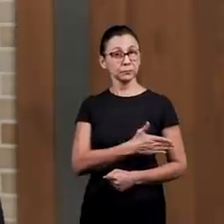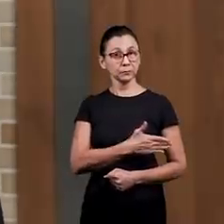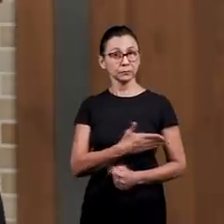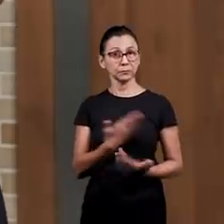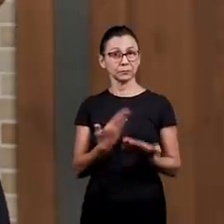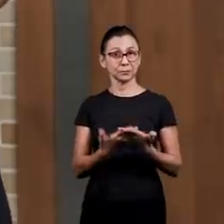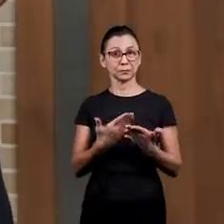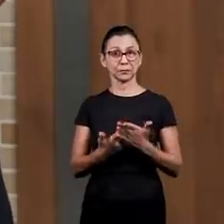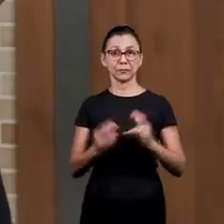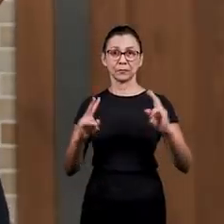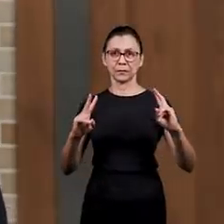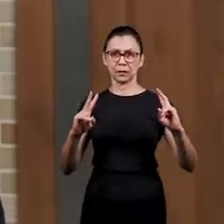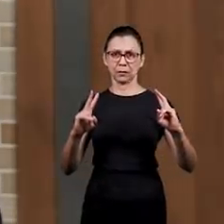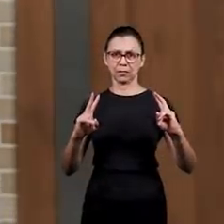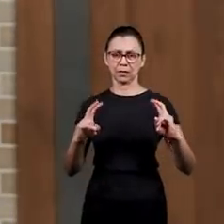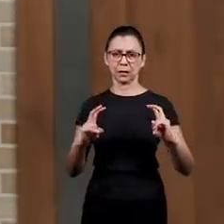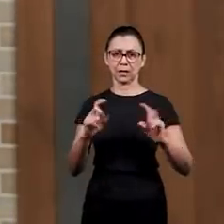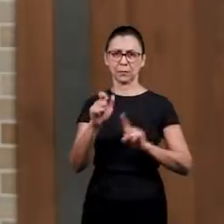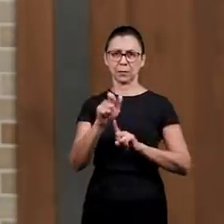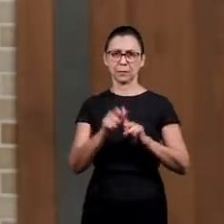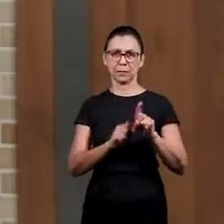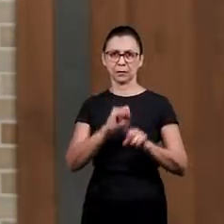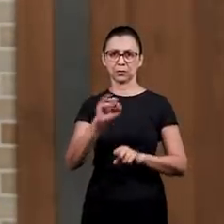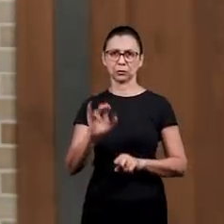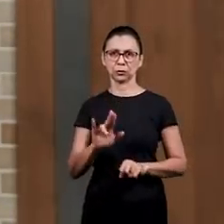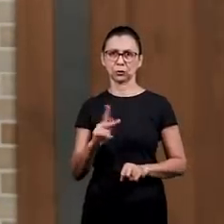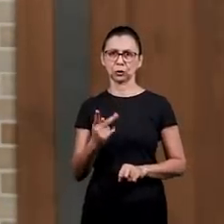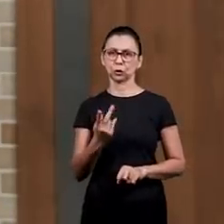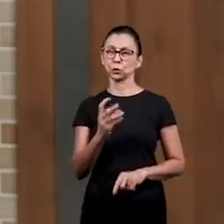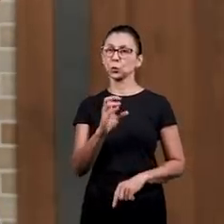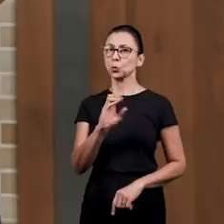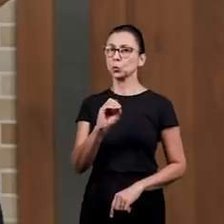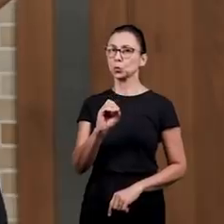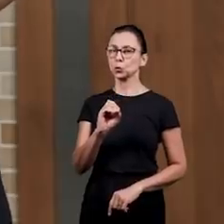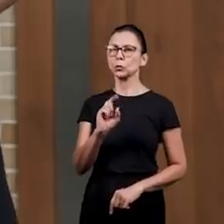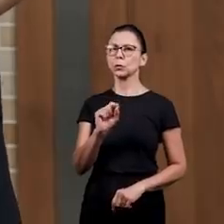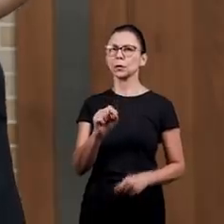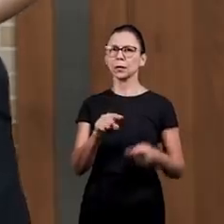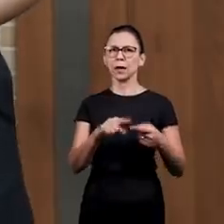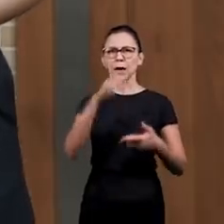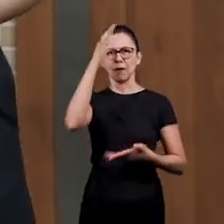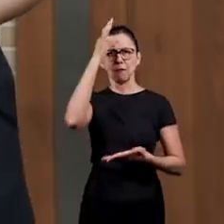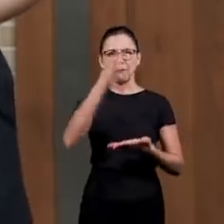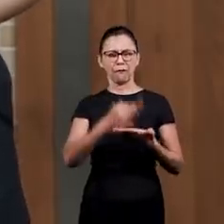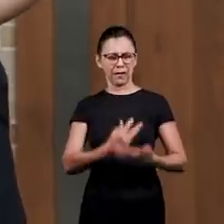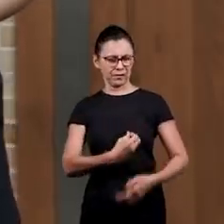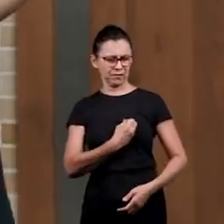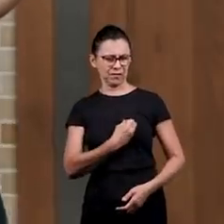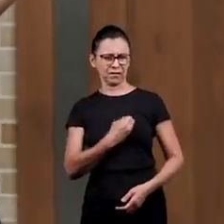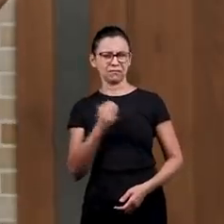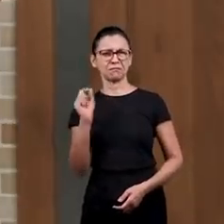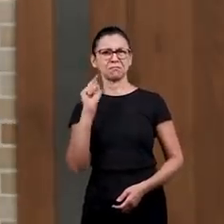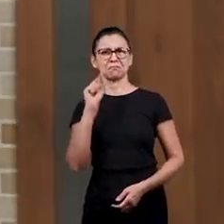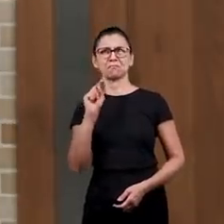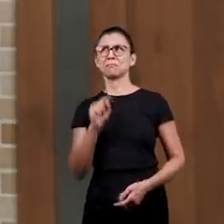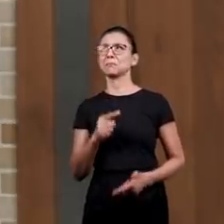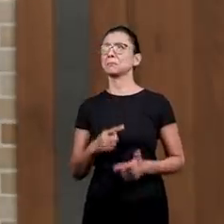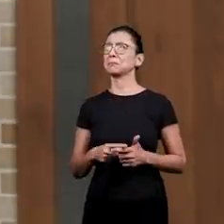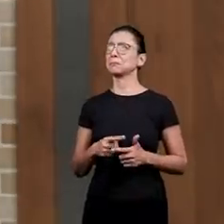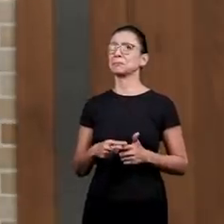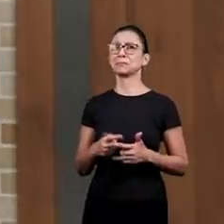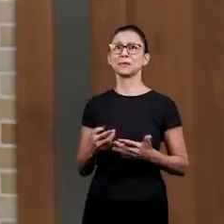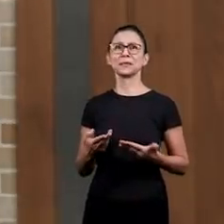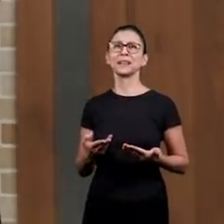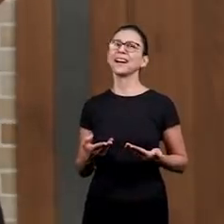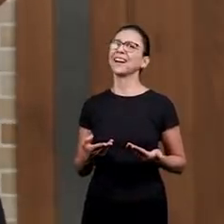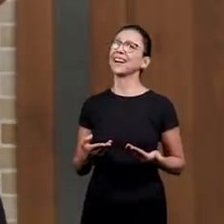O tema que estamos estudando durante este mês de julho é a fé viva. E por que fé viva? Porque